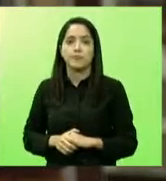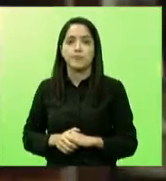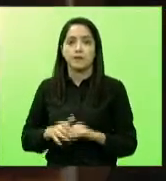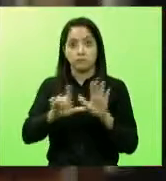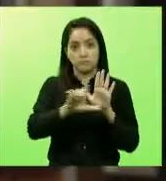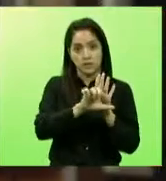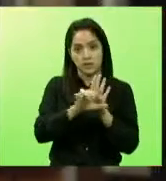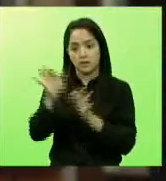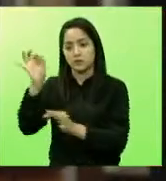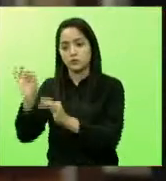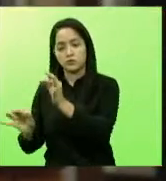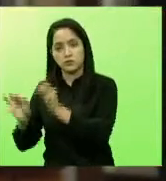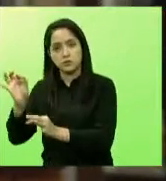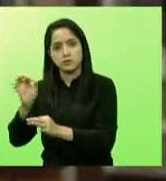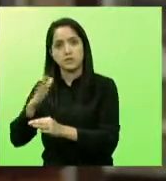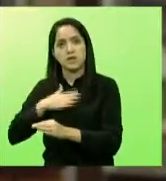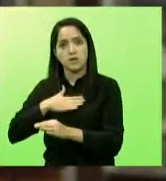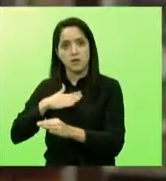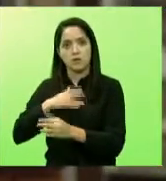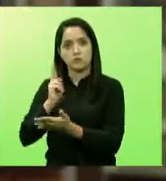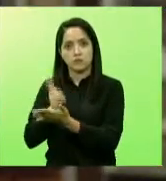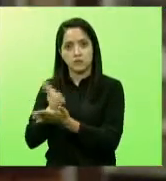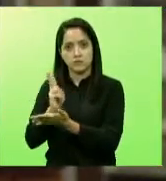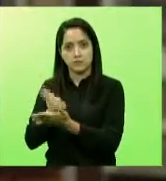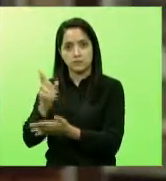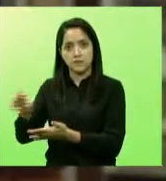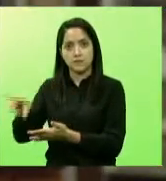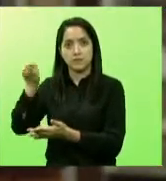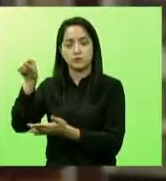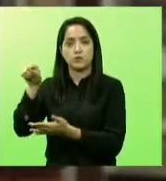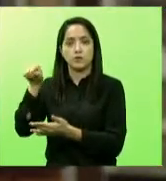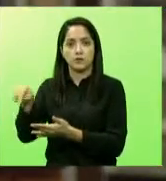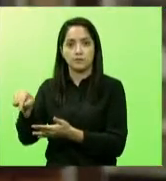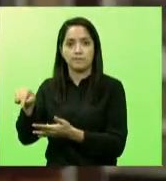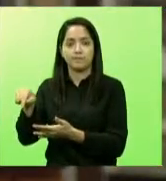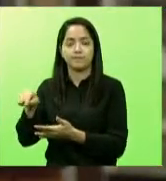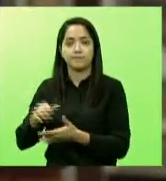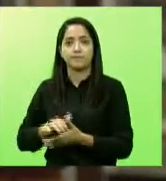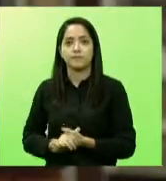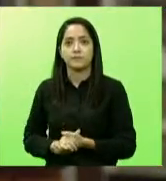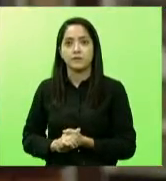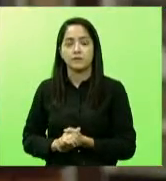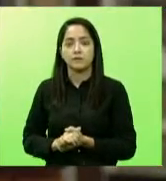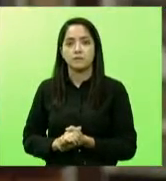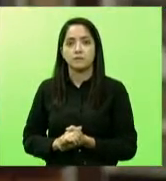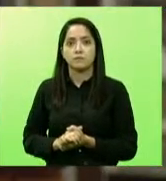Entre a lei e a justiça, sempre vou por esse caminho.